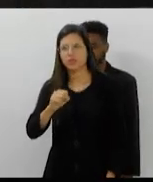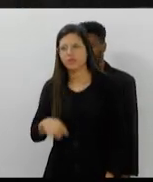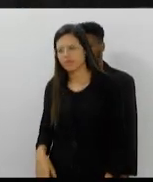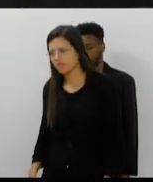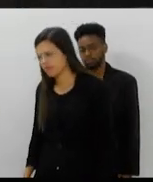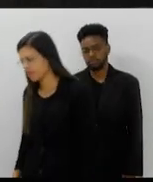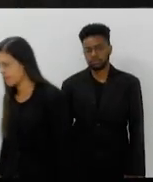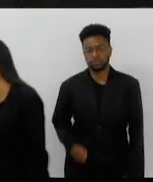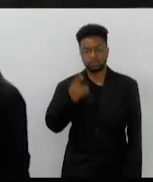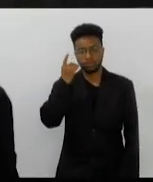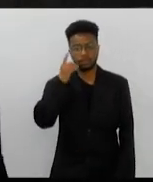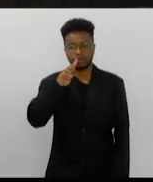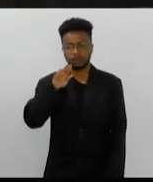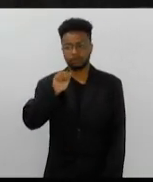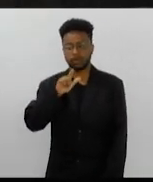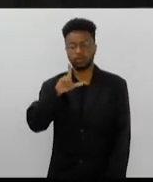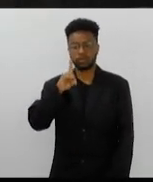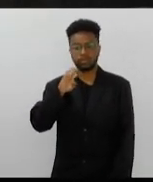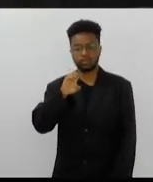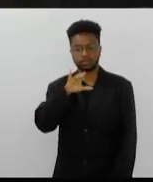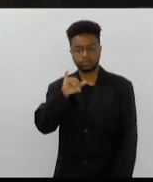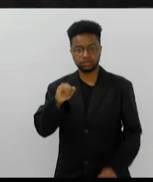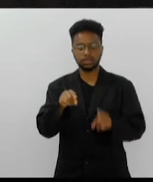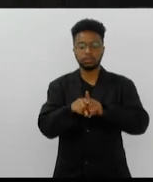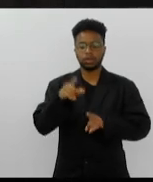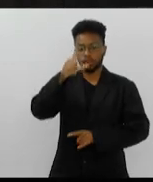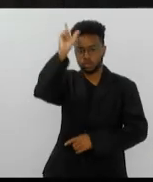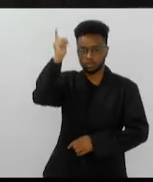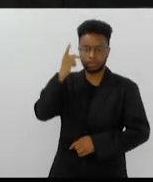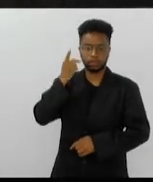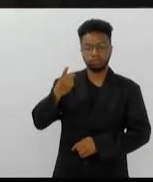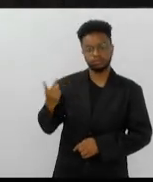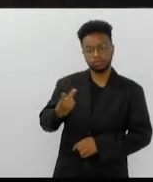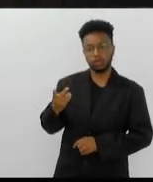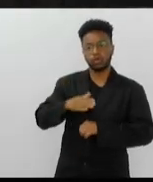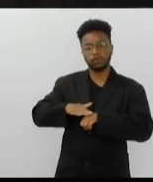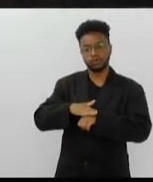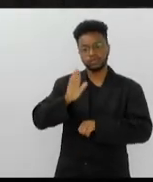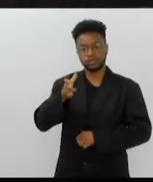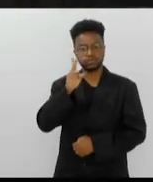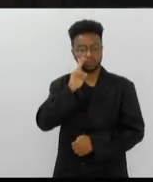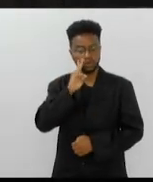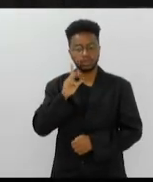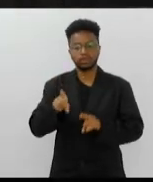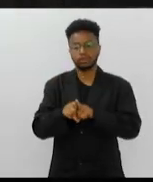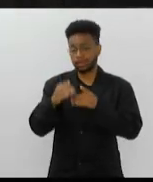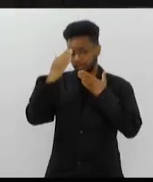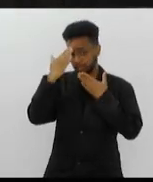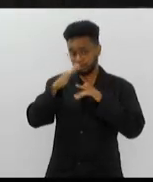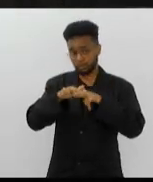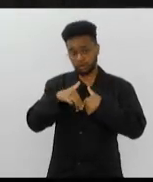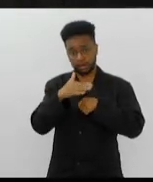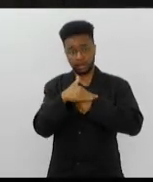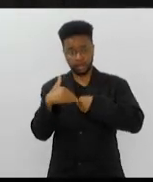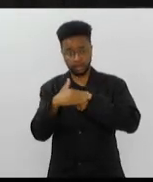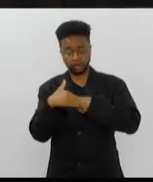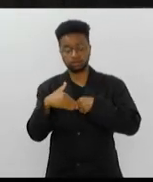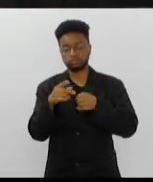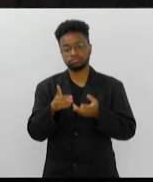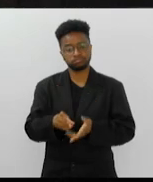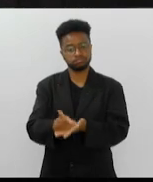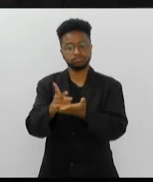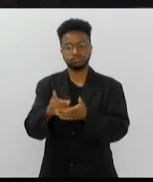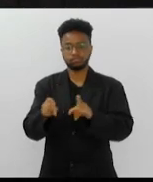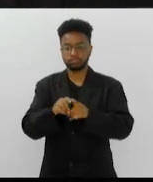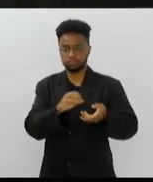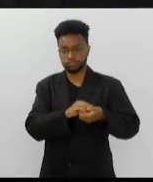cumprimentar o deputado Luiz Paulo, que já nos falamos na segunda-feira, agradecer todo o carinho de sempre, cumprimentá-lo.